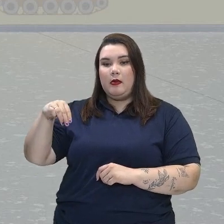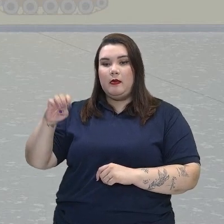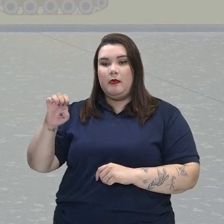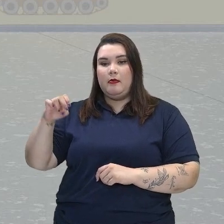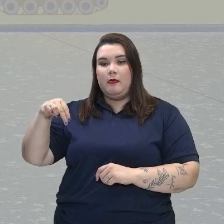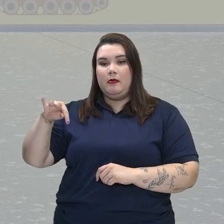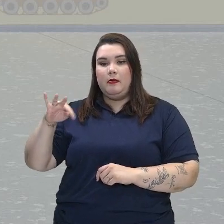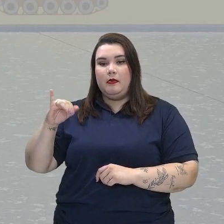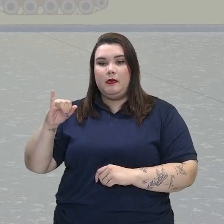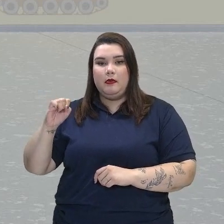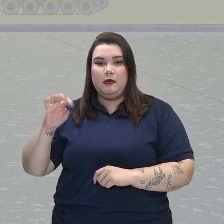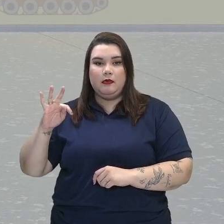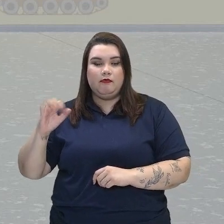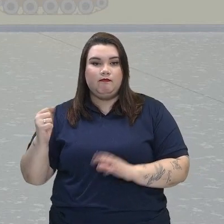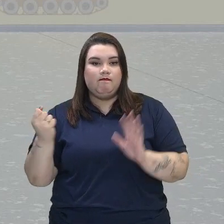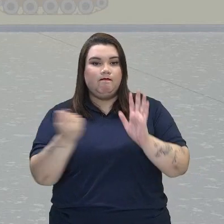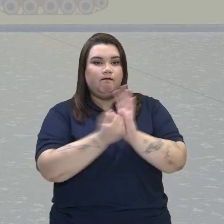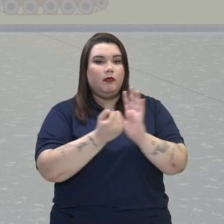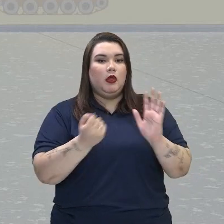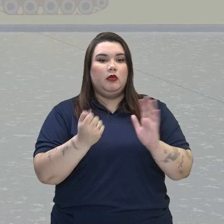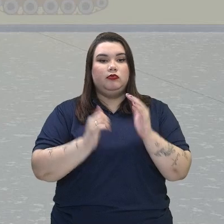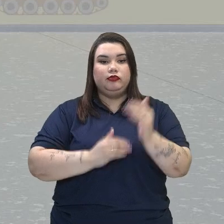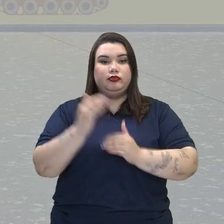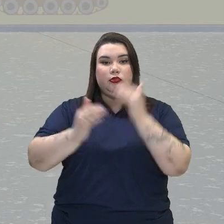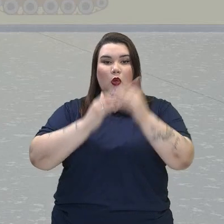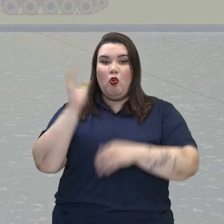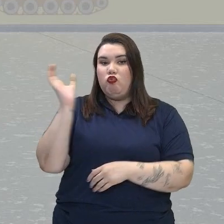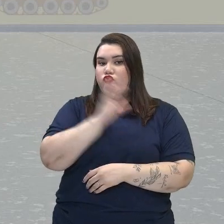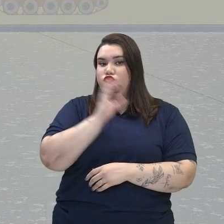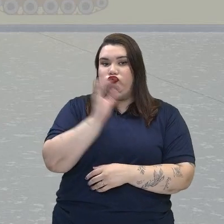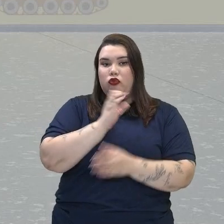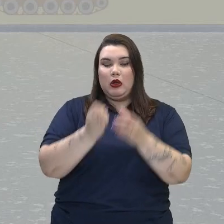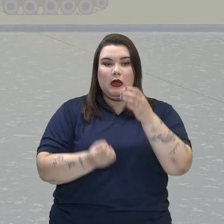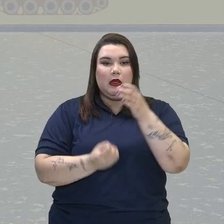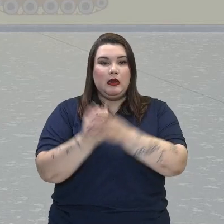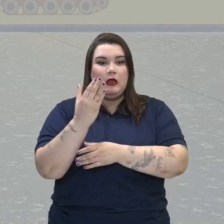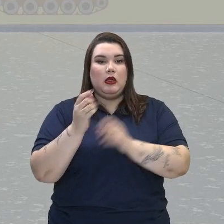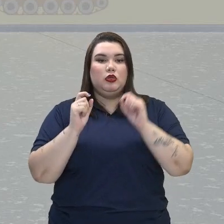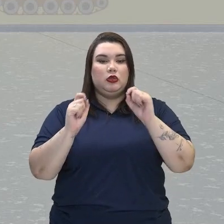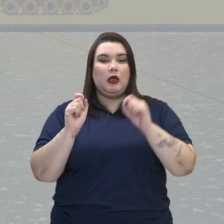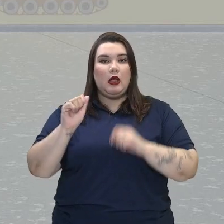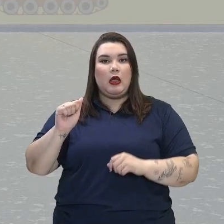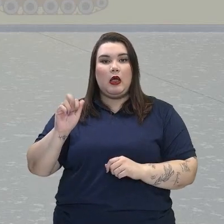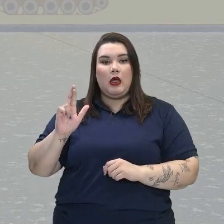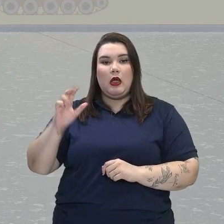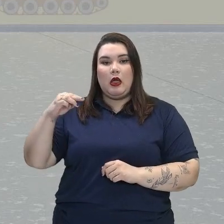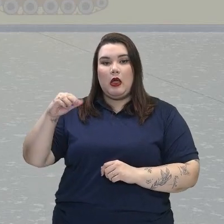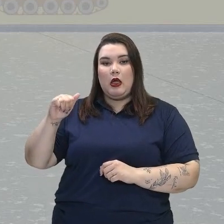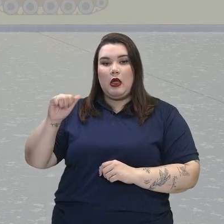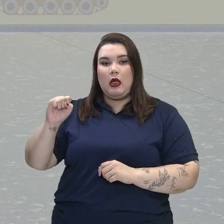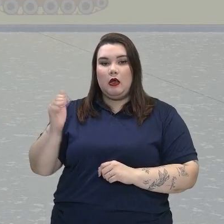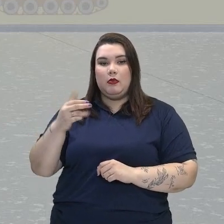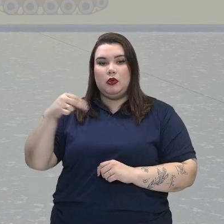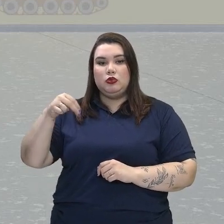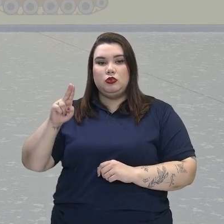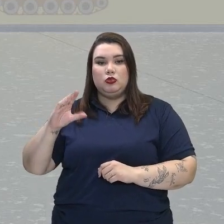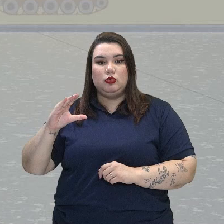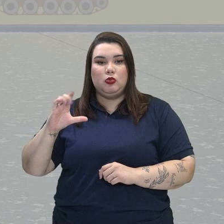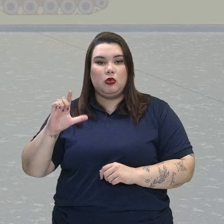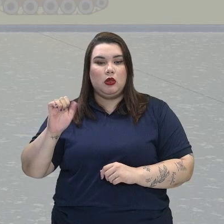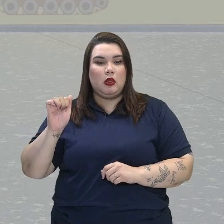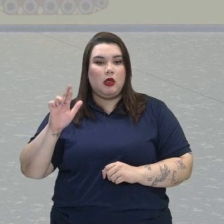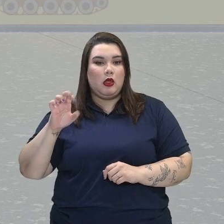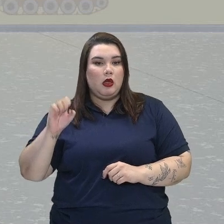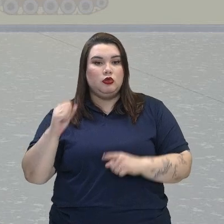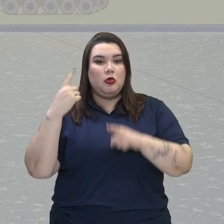pelo desenvolvimento acelerado de armas nucleares, com os Estados Unidos testando